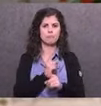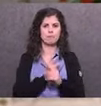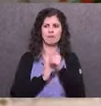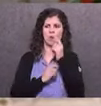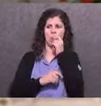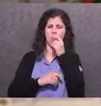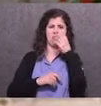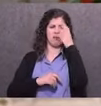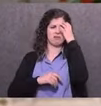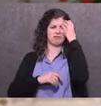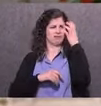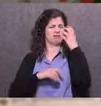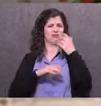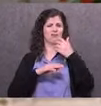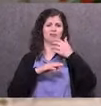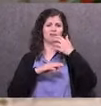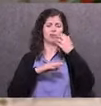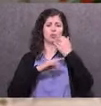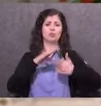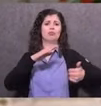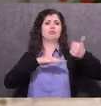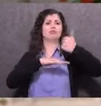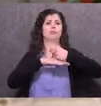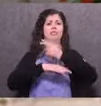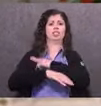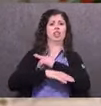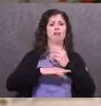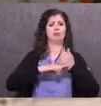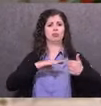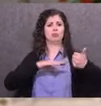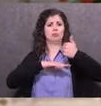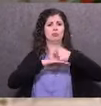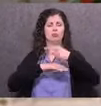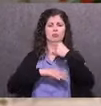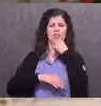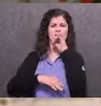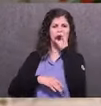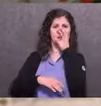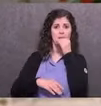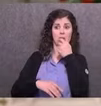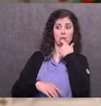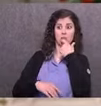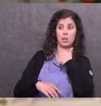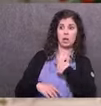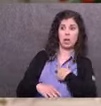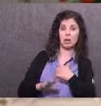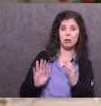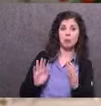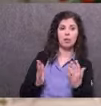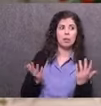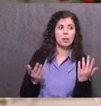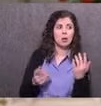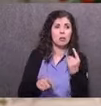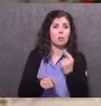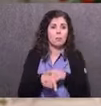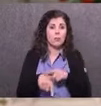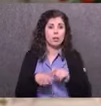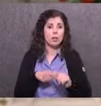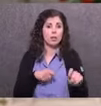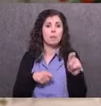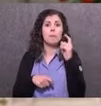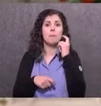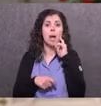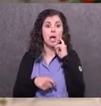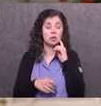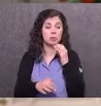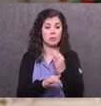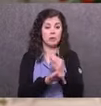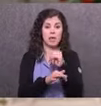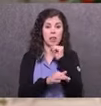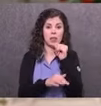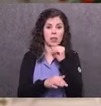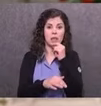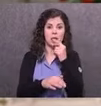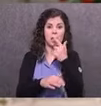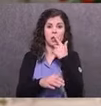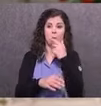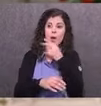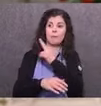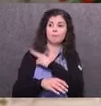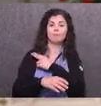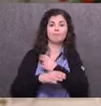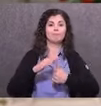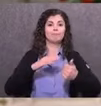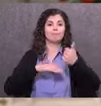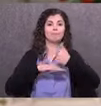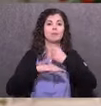muito admirado. Ora, pela festa da Páscoa, o governador costumava soltar um preço